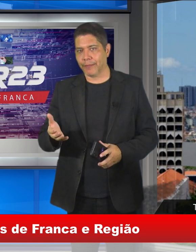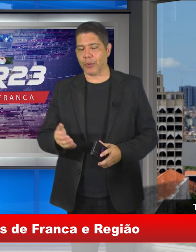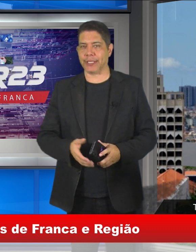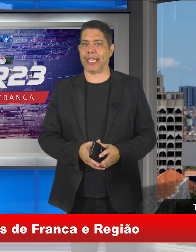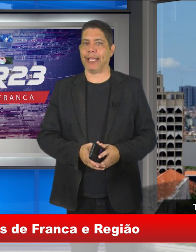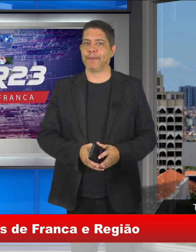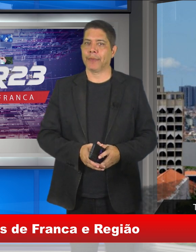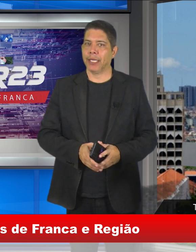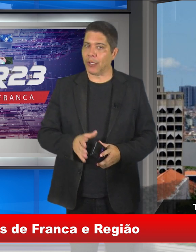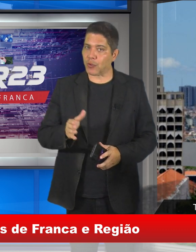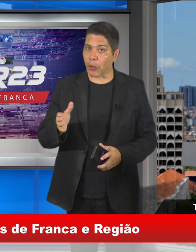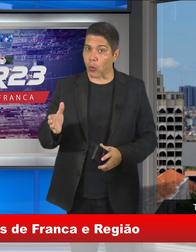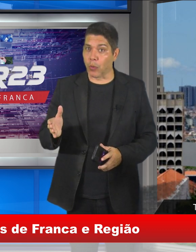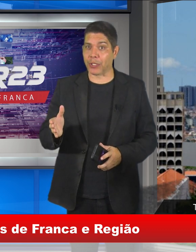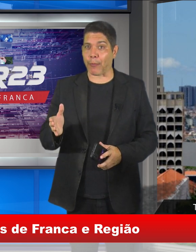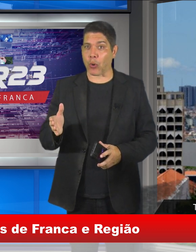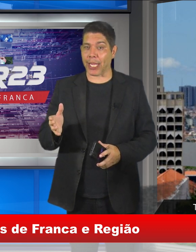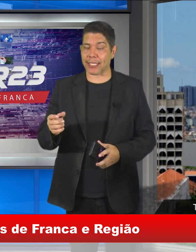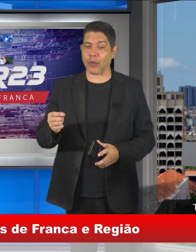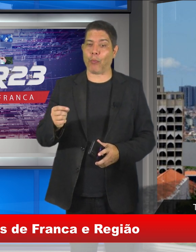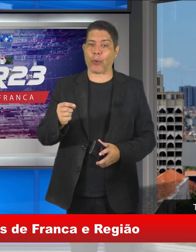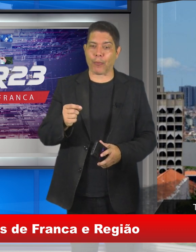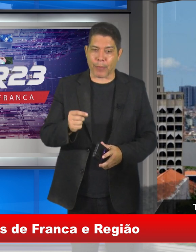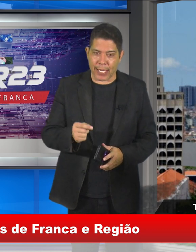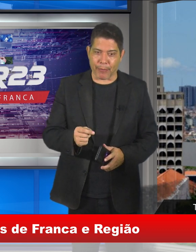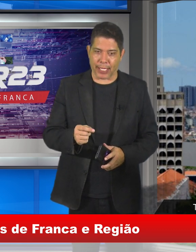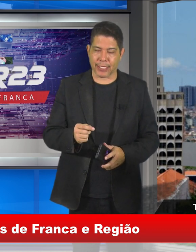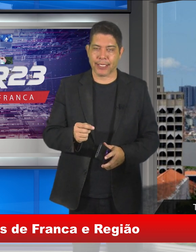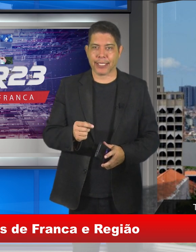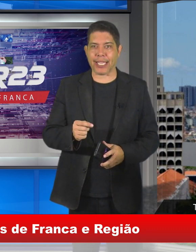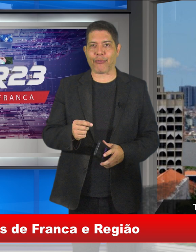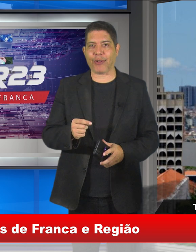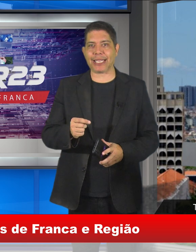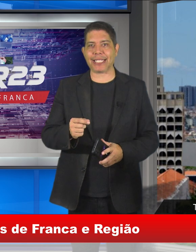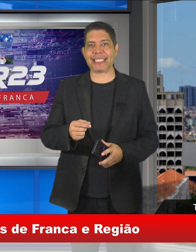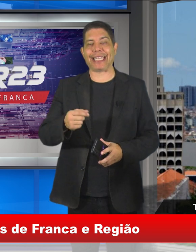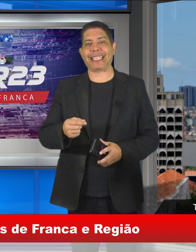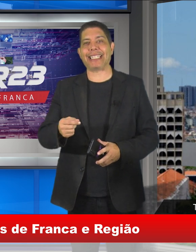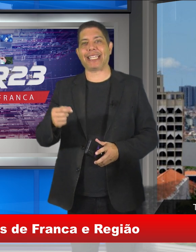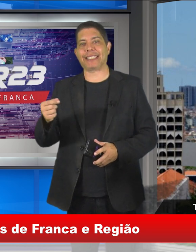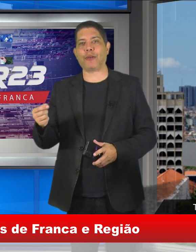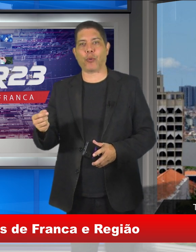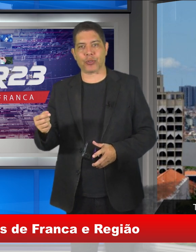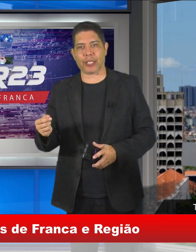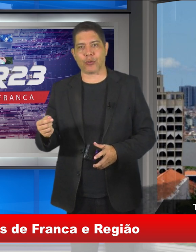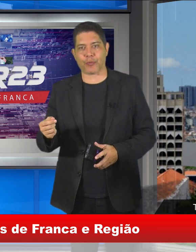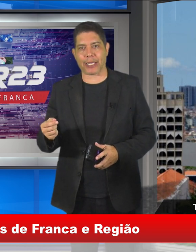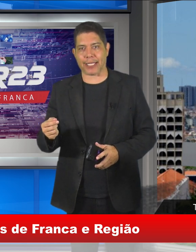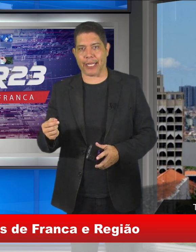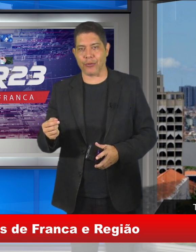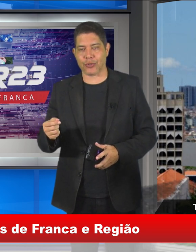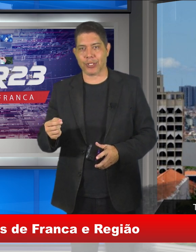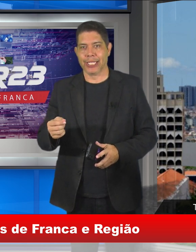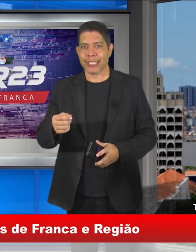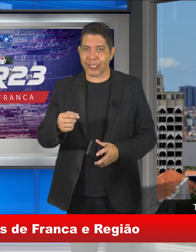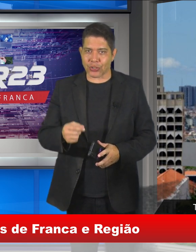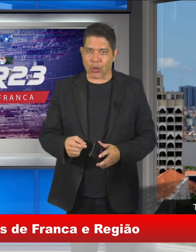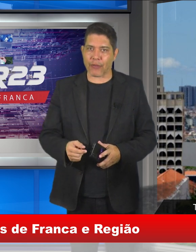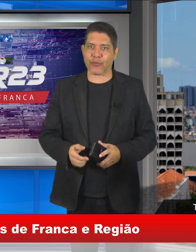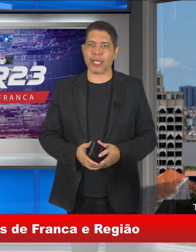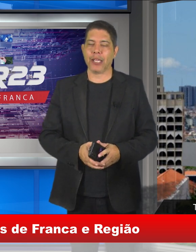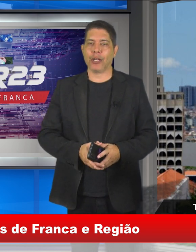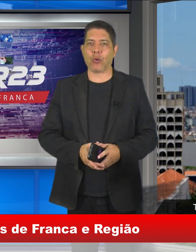Não. Pois é. Não se preocupe, sabe por quê? Esse é um problema que afeta 75% dos brasileiros